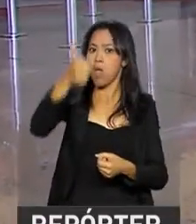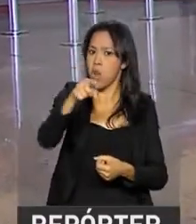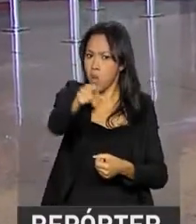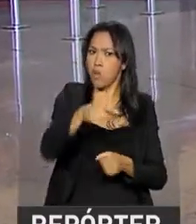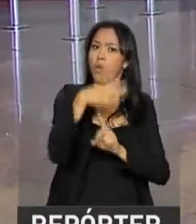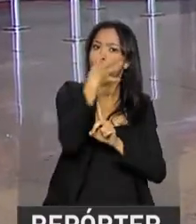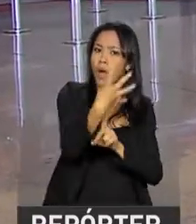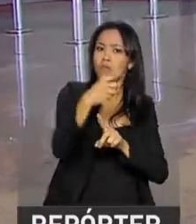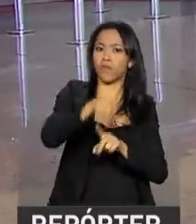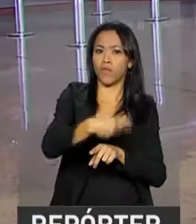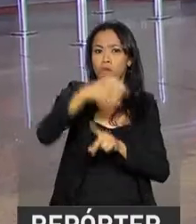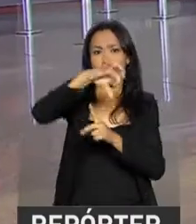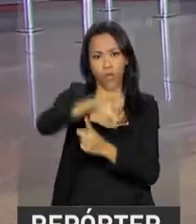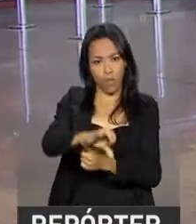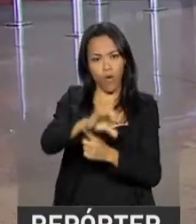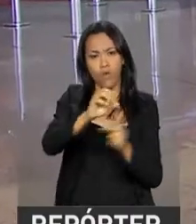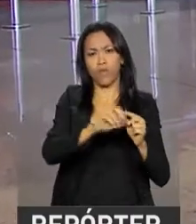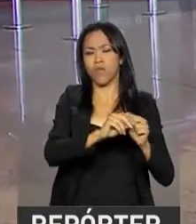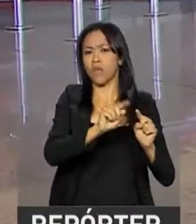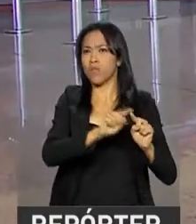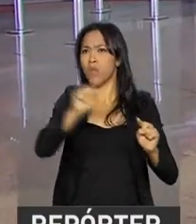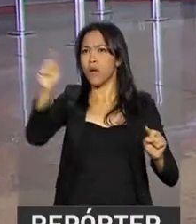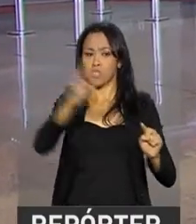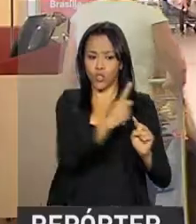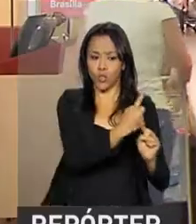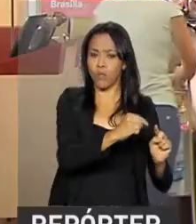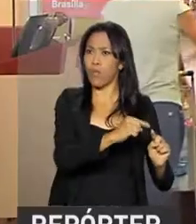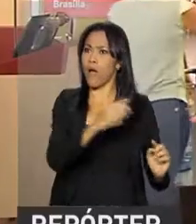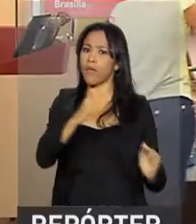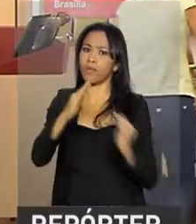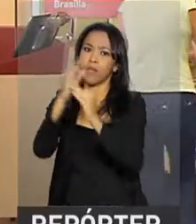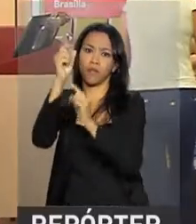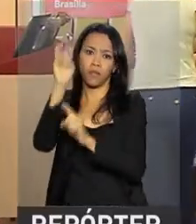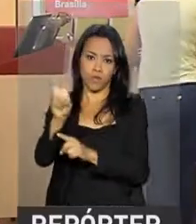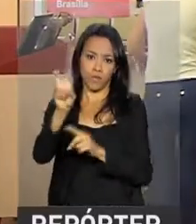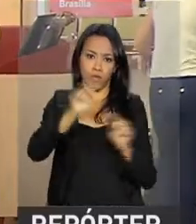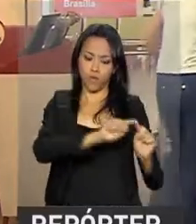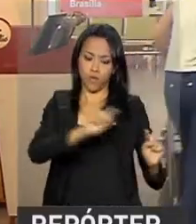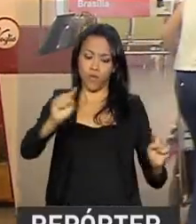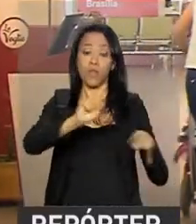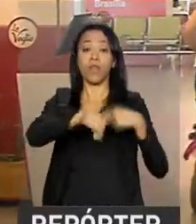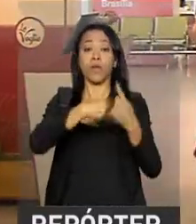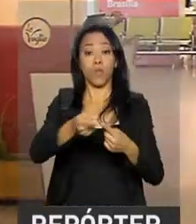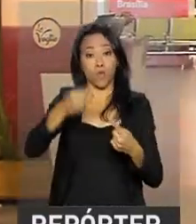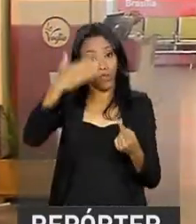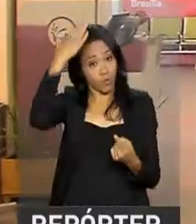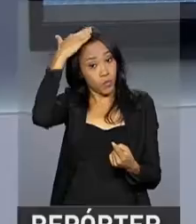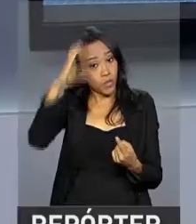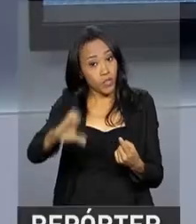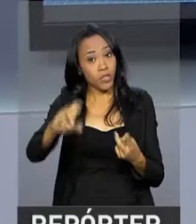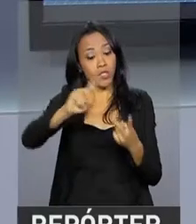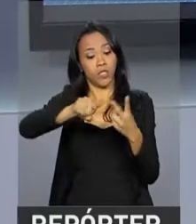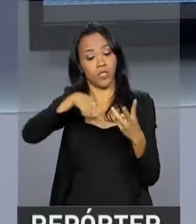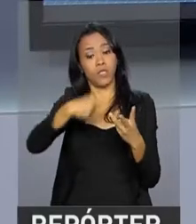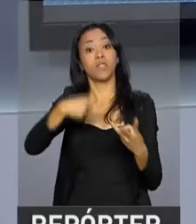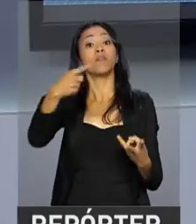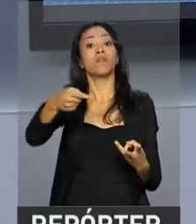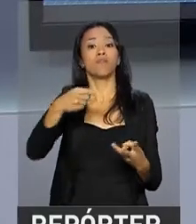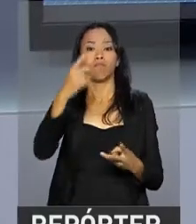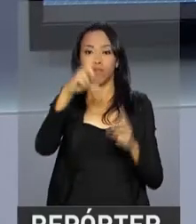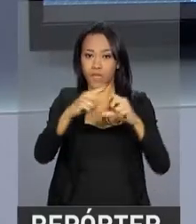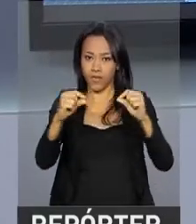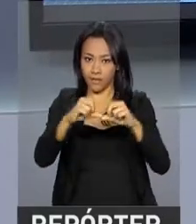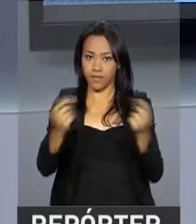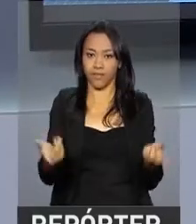4,9 numa escala que vai de 1 a 5 em seguida aparecem curitiba e brasília o